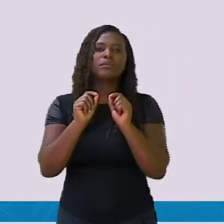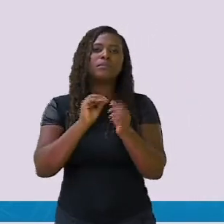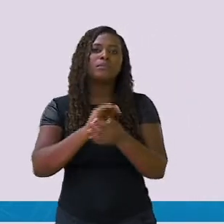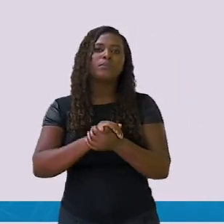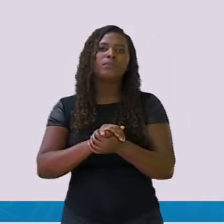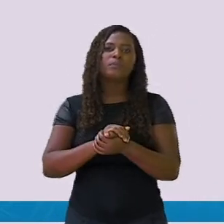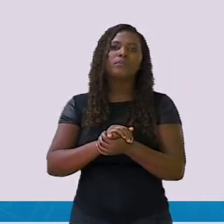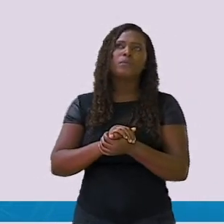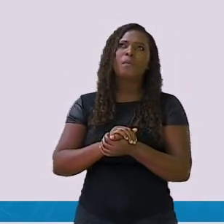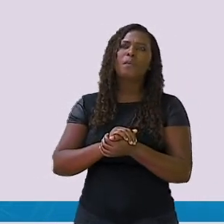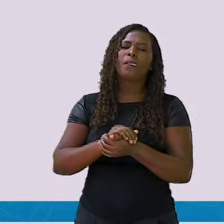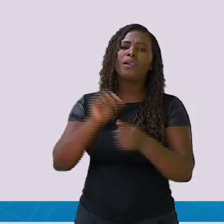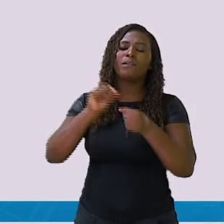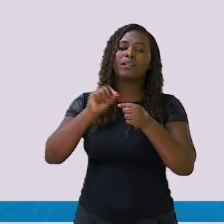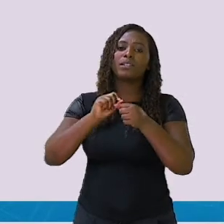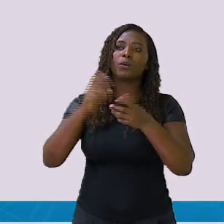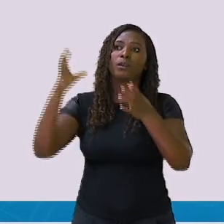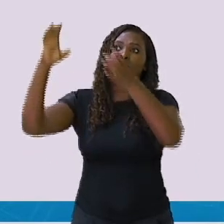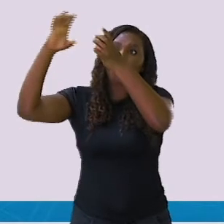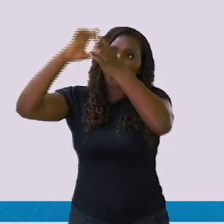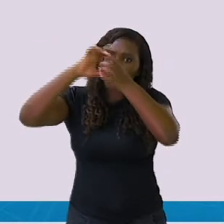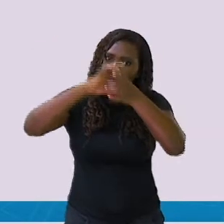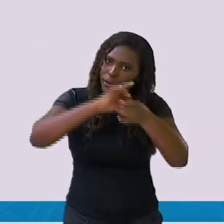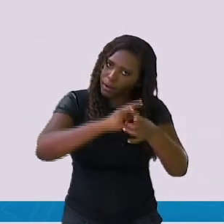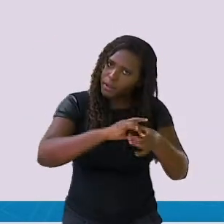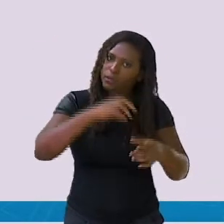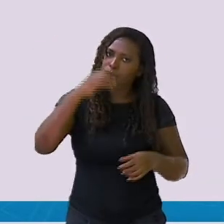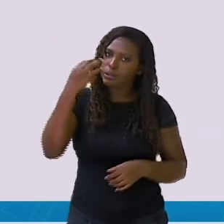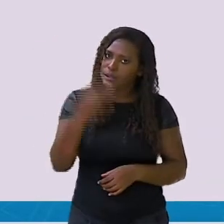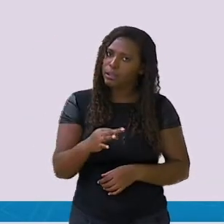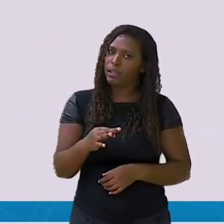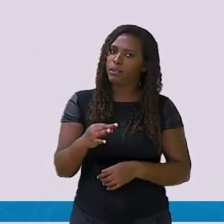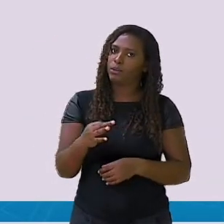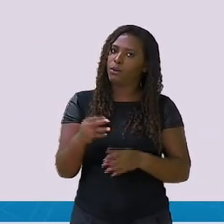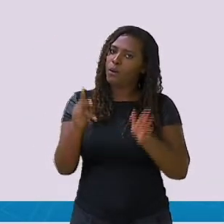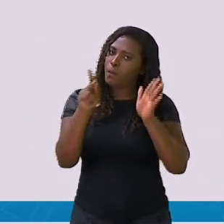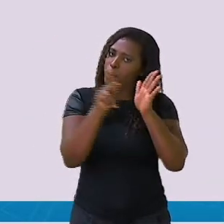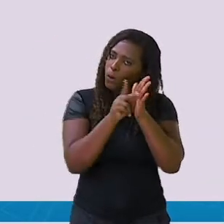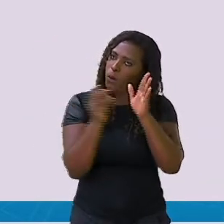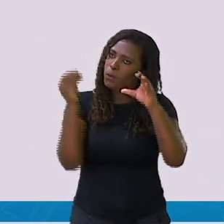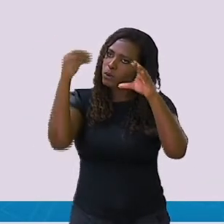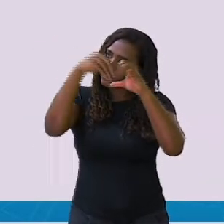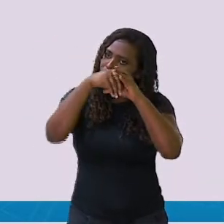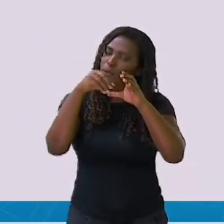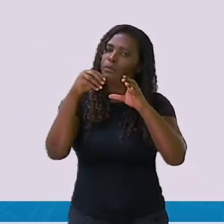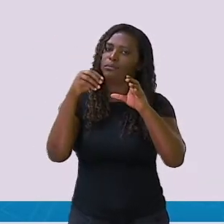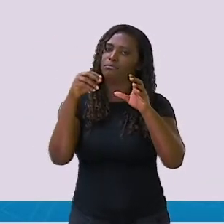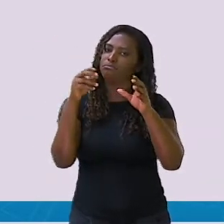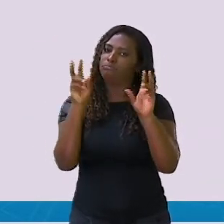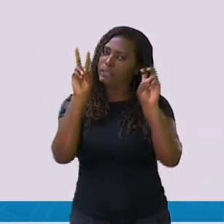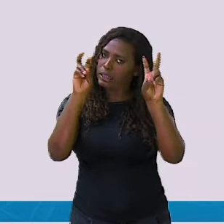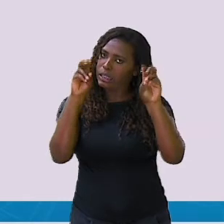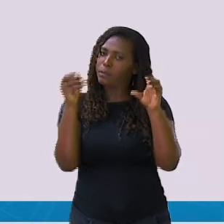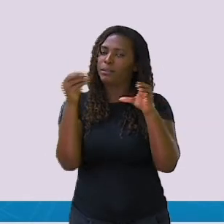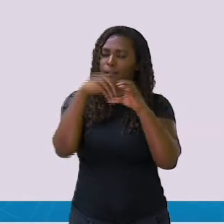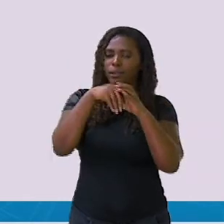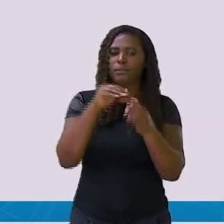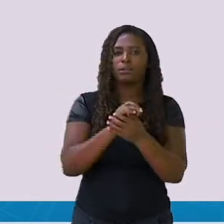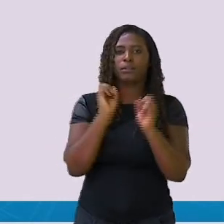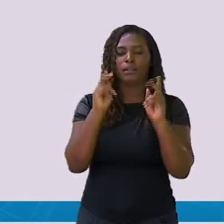com o que eu estou falando, senão eu bagunço tudo. Linhas e setas. Então, o mapa mental tem